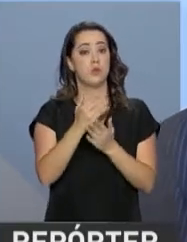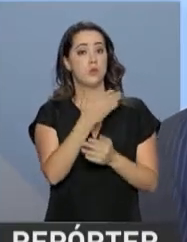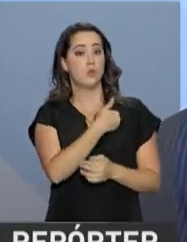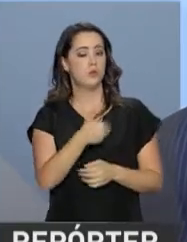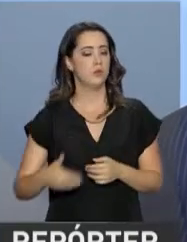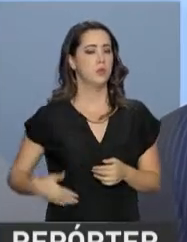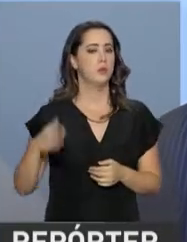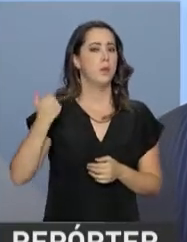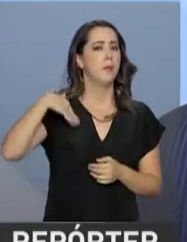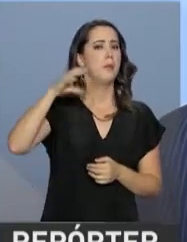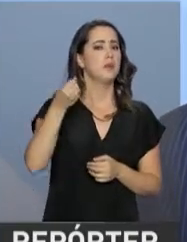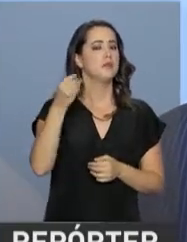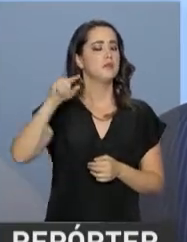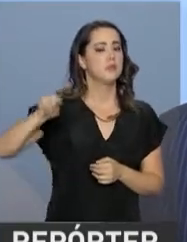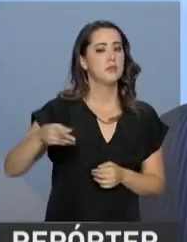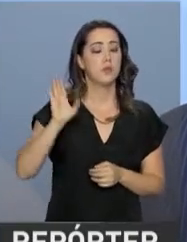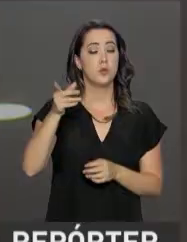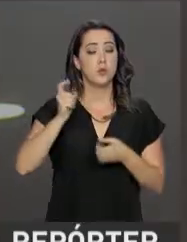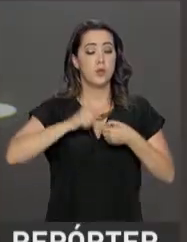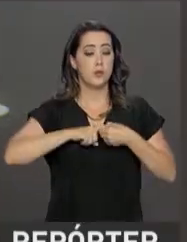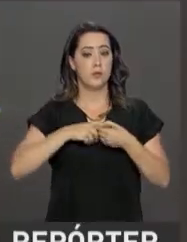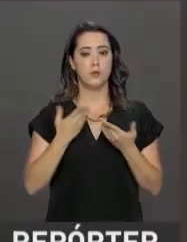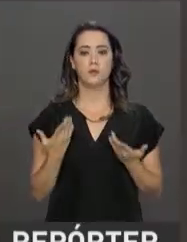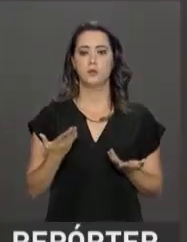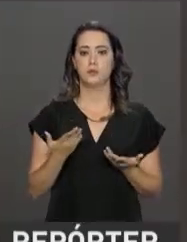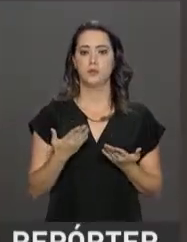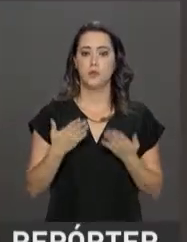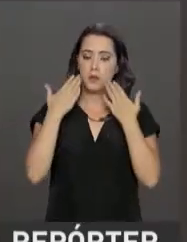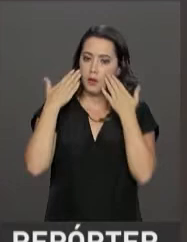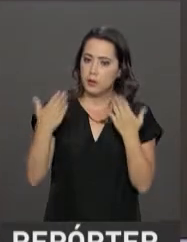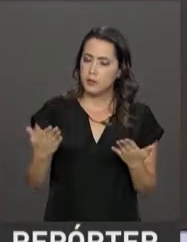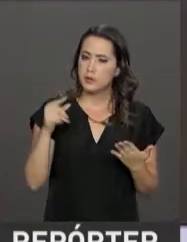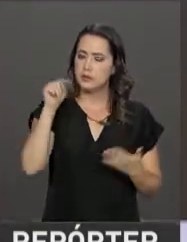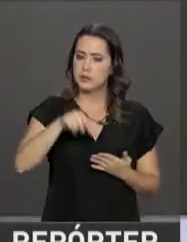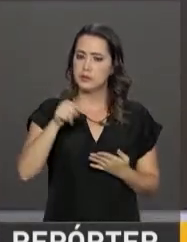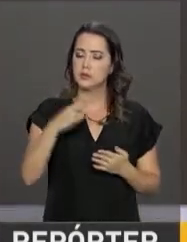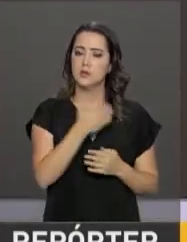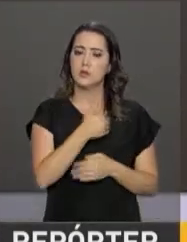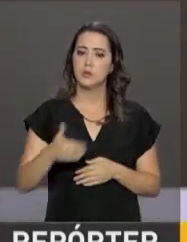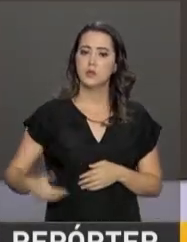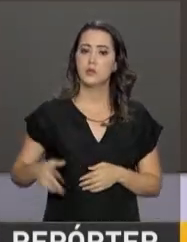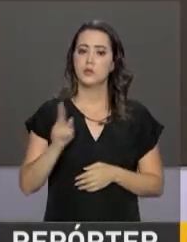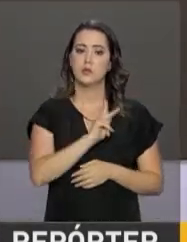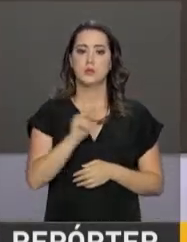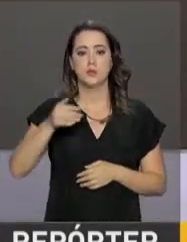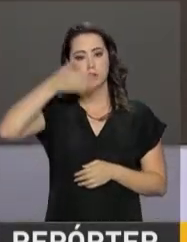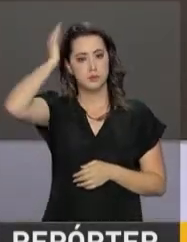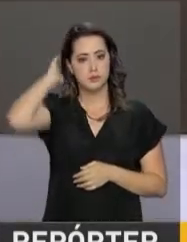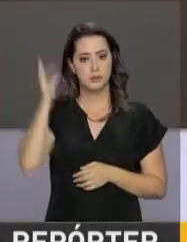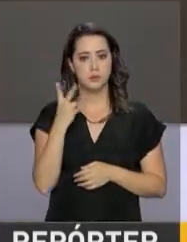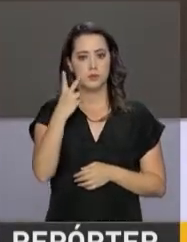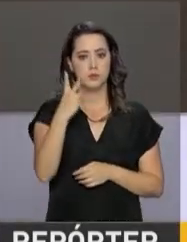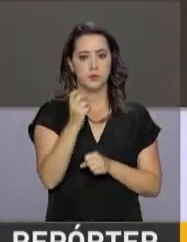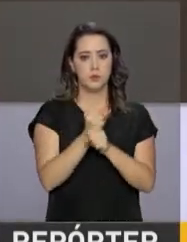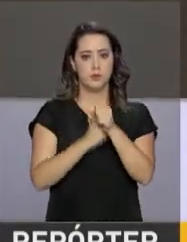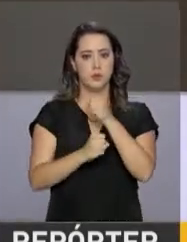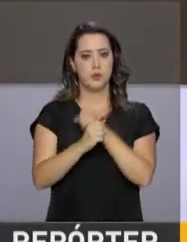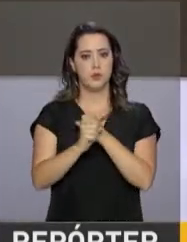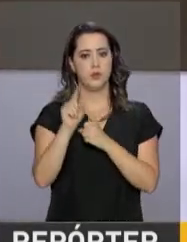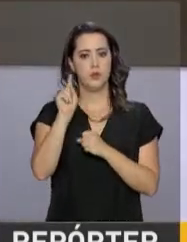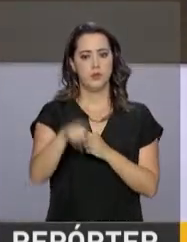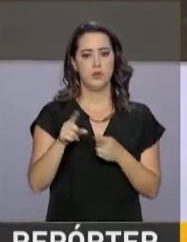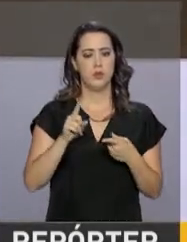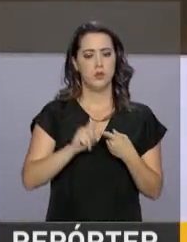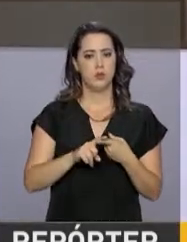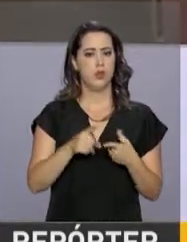de 60 mil já foram retomadas essas obras. O cenário encontrado pelo governo do presidente Michel Temer 2 anos atrás